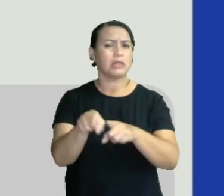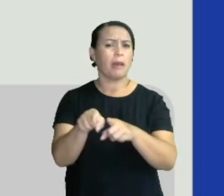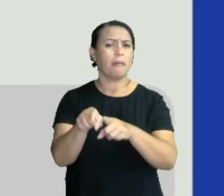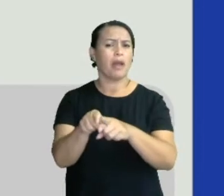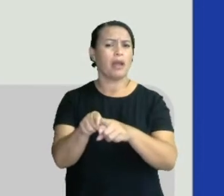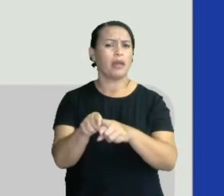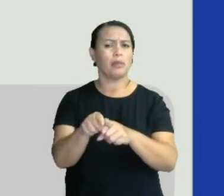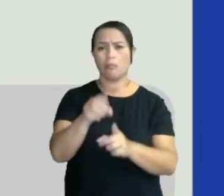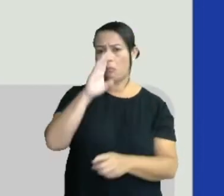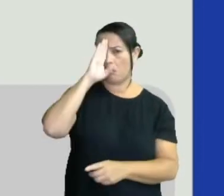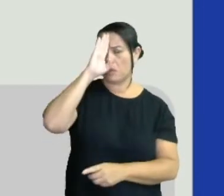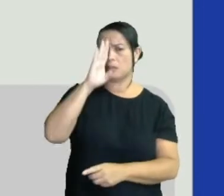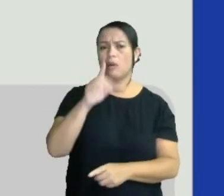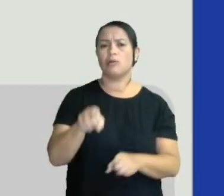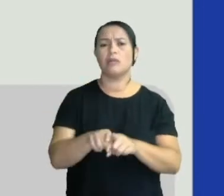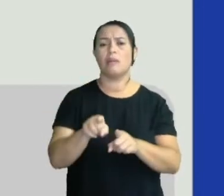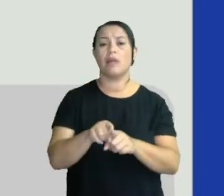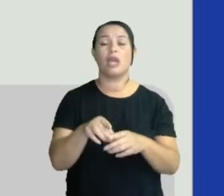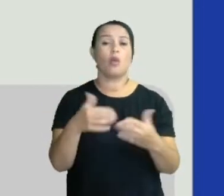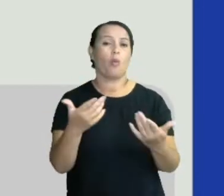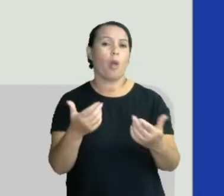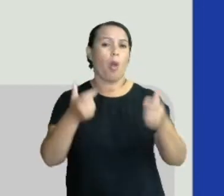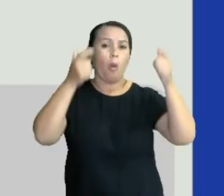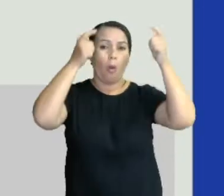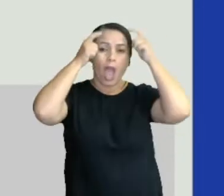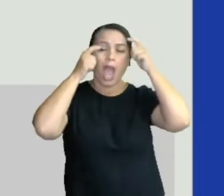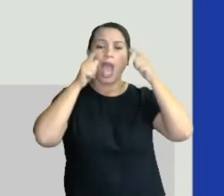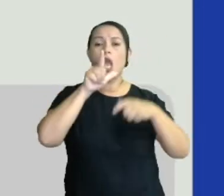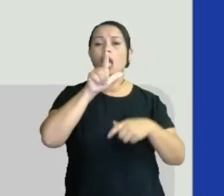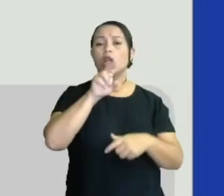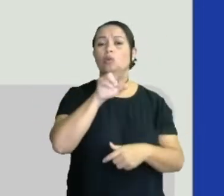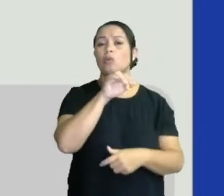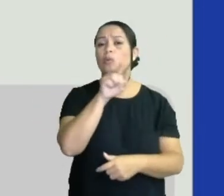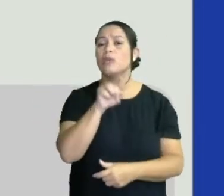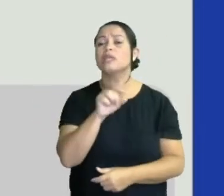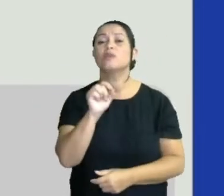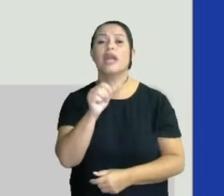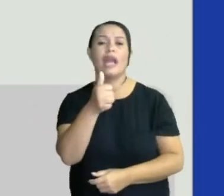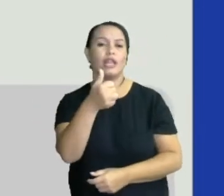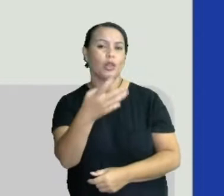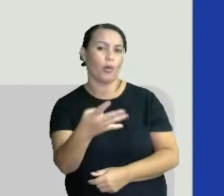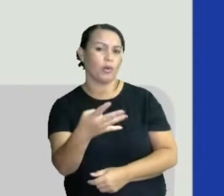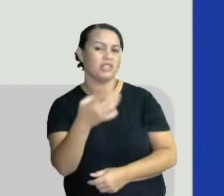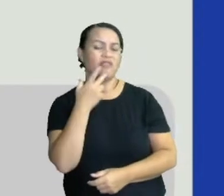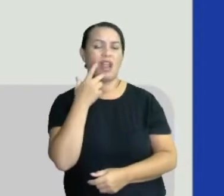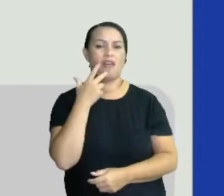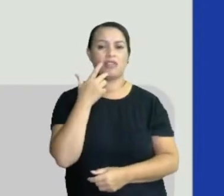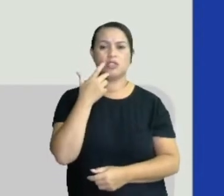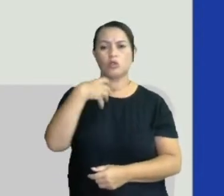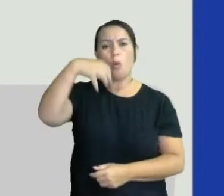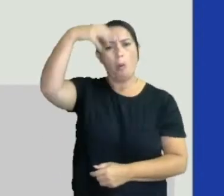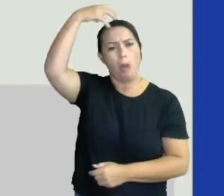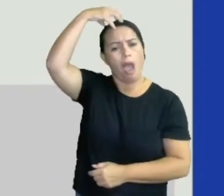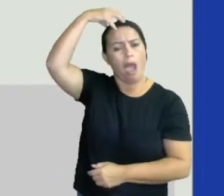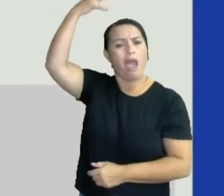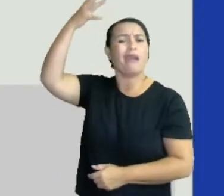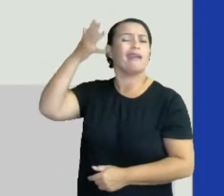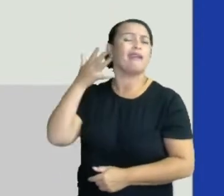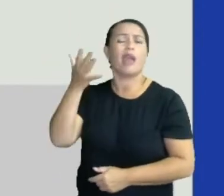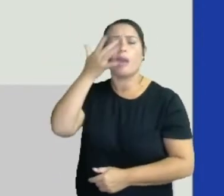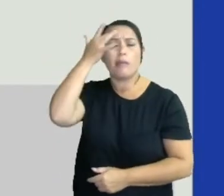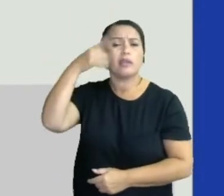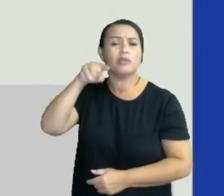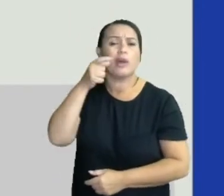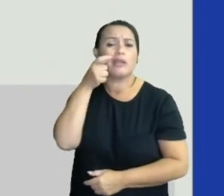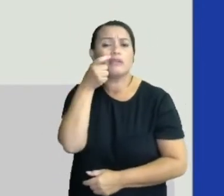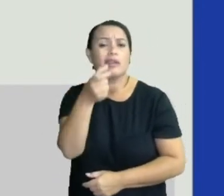assim como o rei Luís XIV se dizia o rei sol, ou seja, a quem interessava que